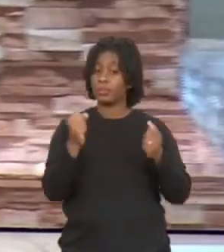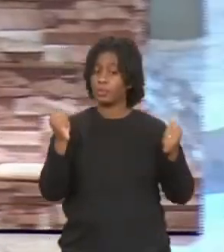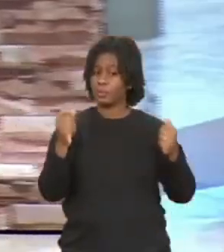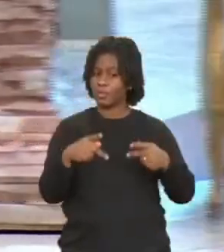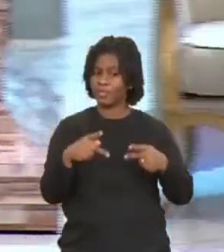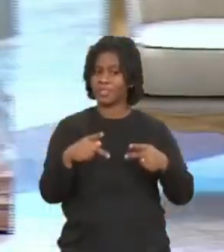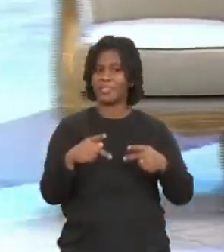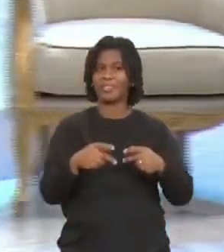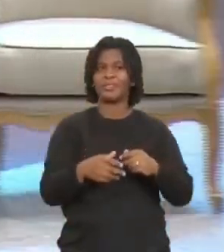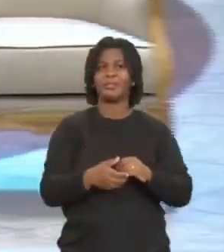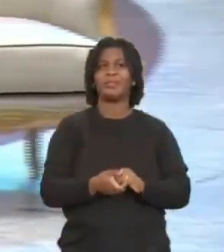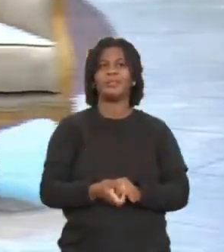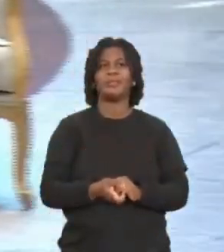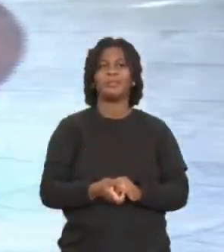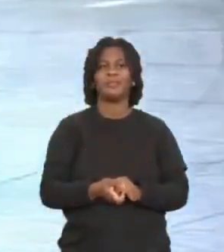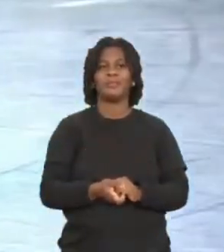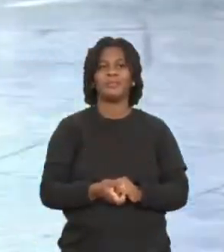Apocalipse.